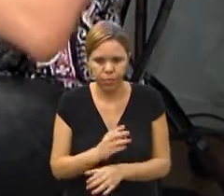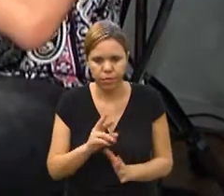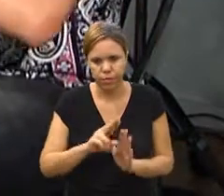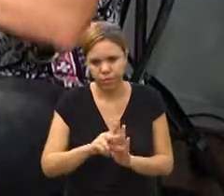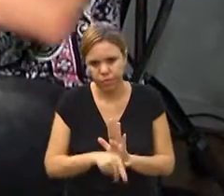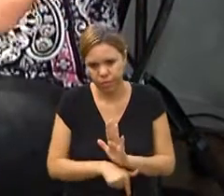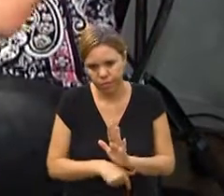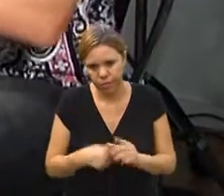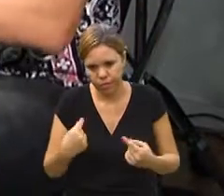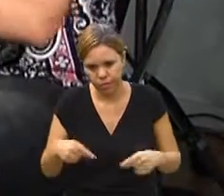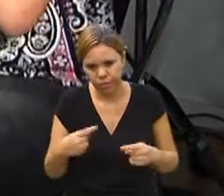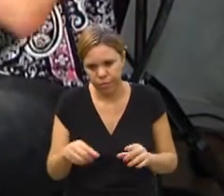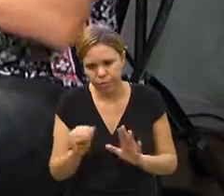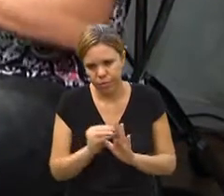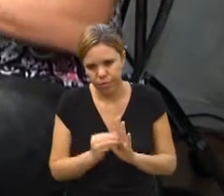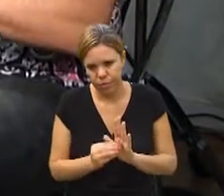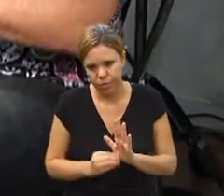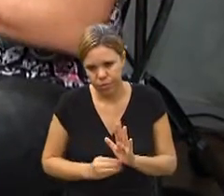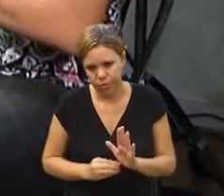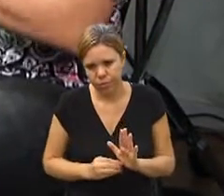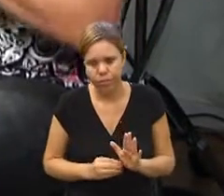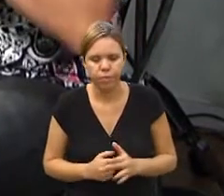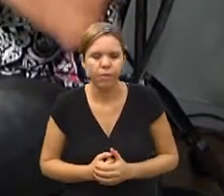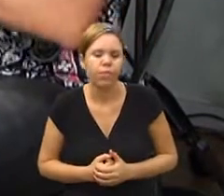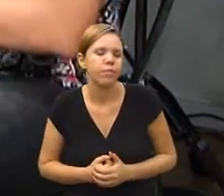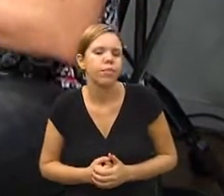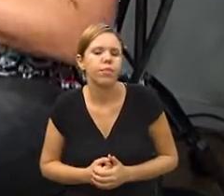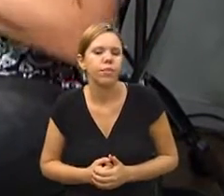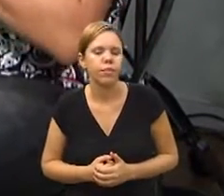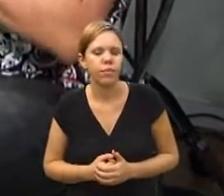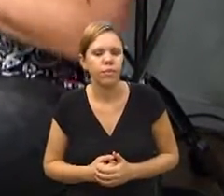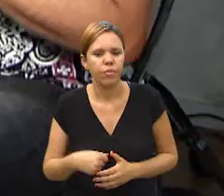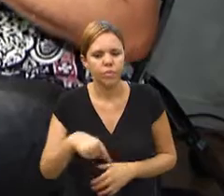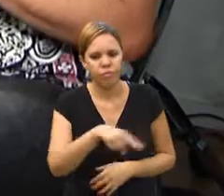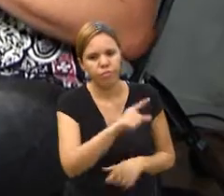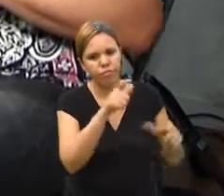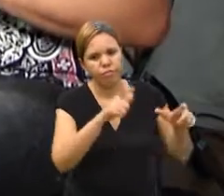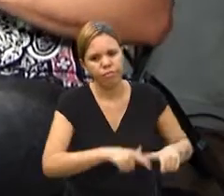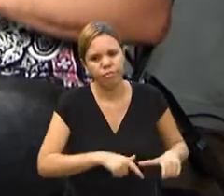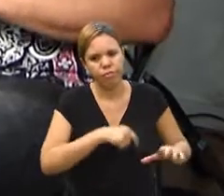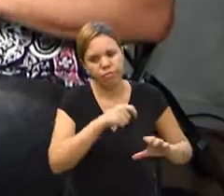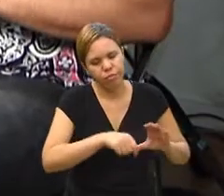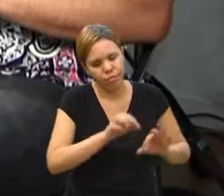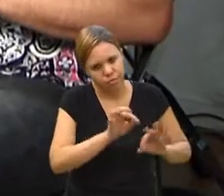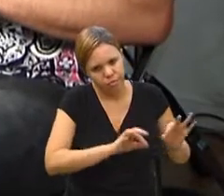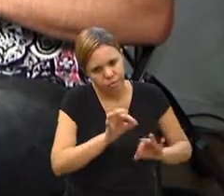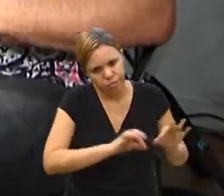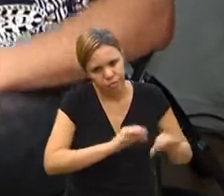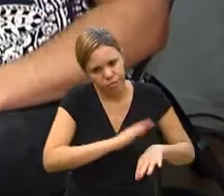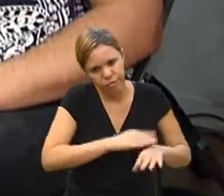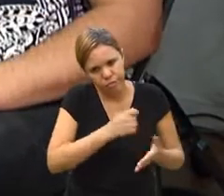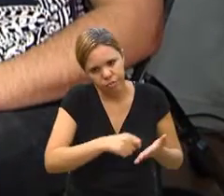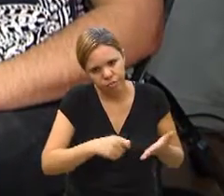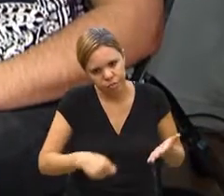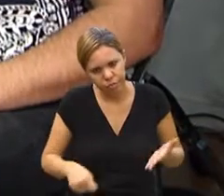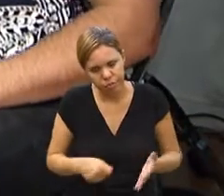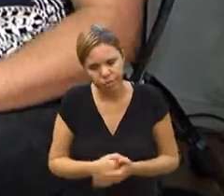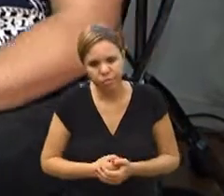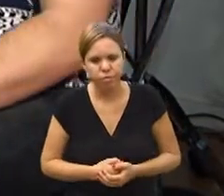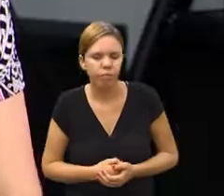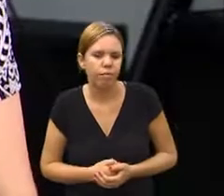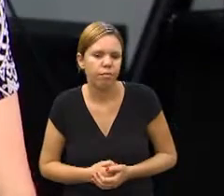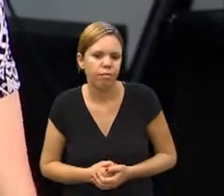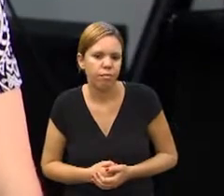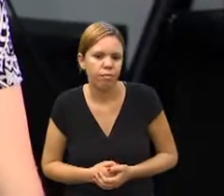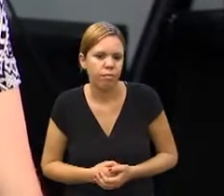assim, classicamente definido como disco, né? Que a gente foi pro estúdio e eu compus as músicas e tal, chama In a Minute. Esse disco